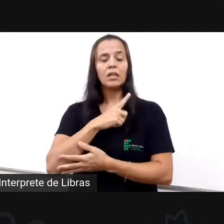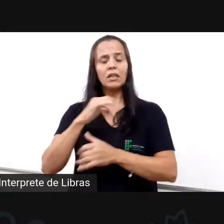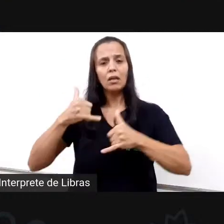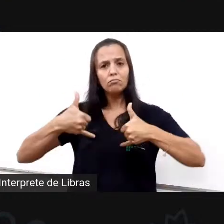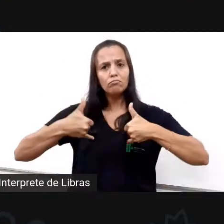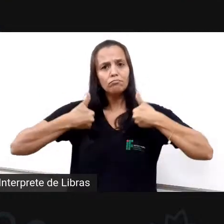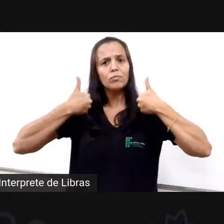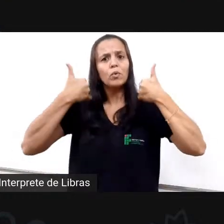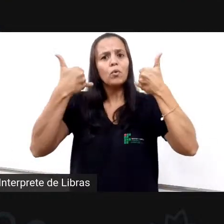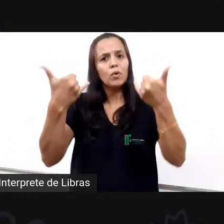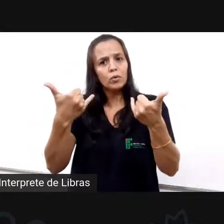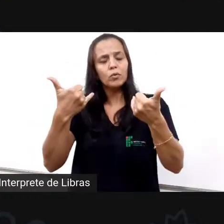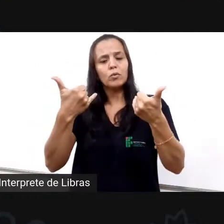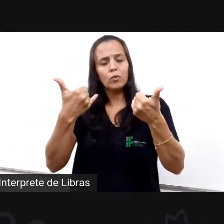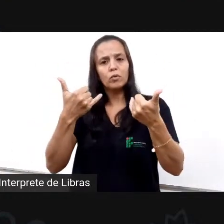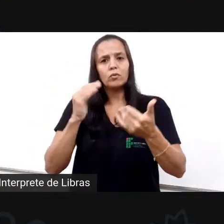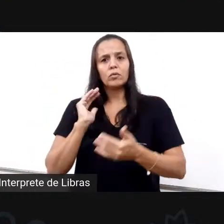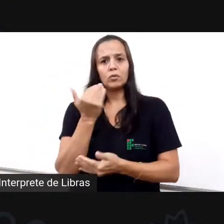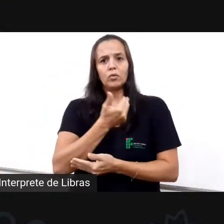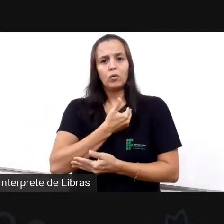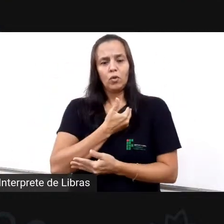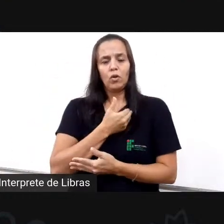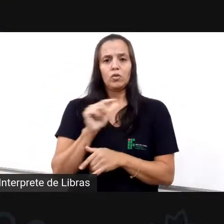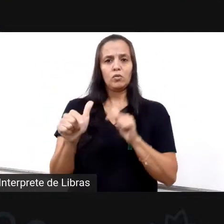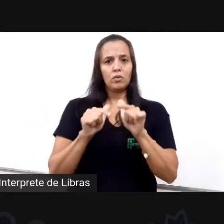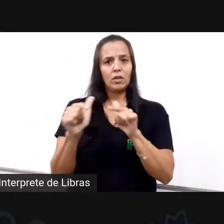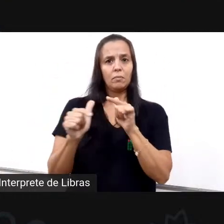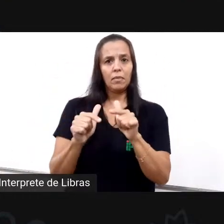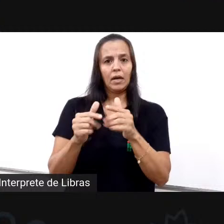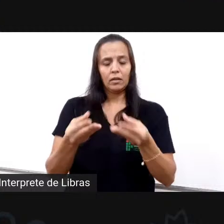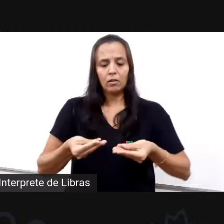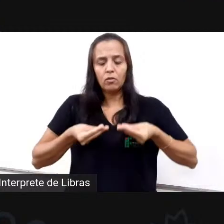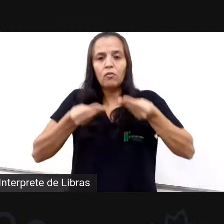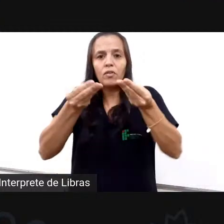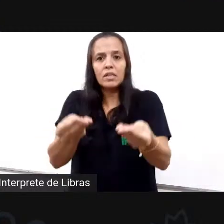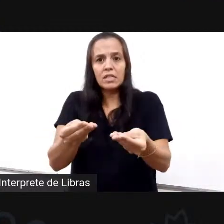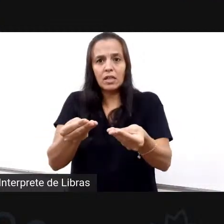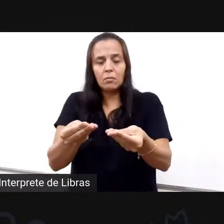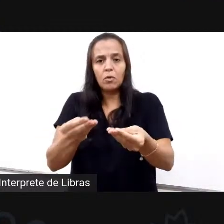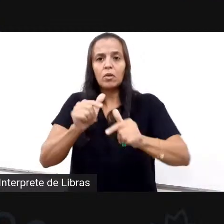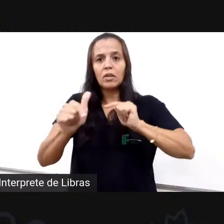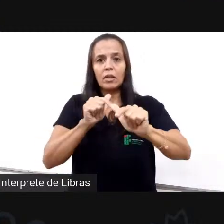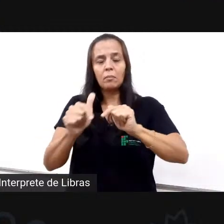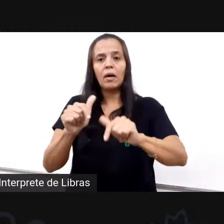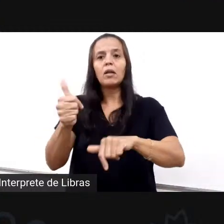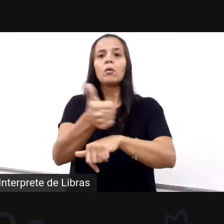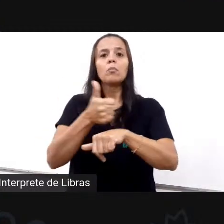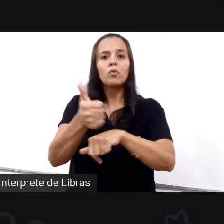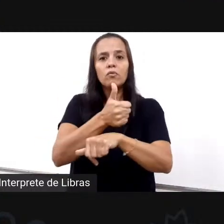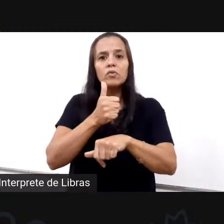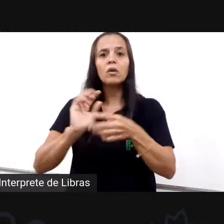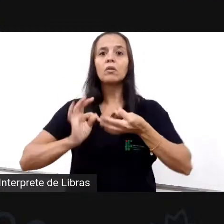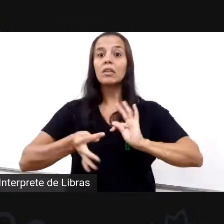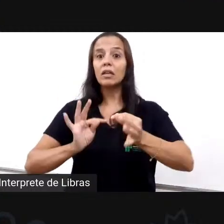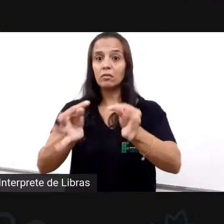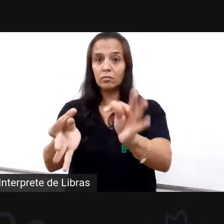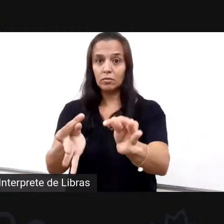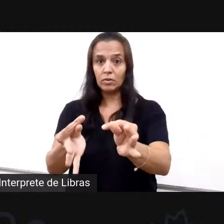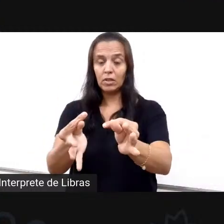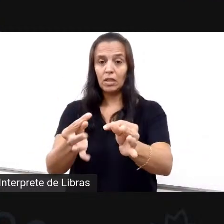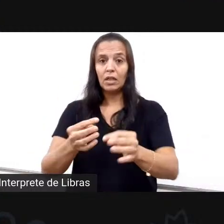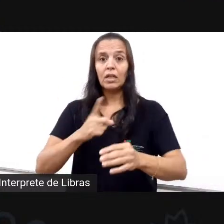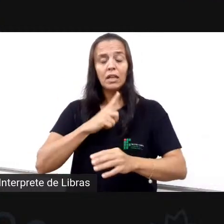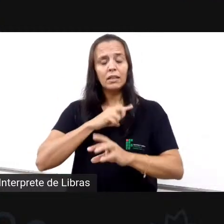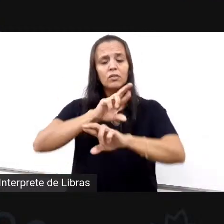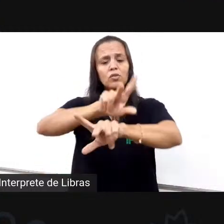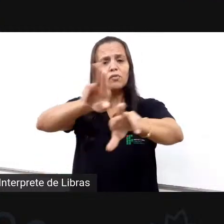nossa trajetória, sendo referência na oferta da educação profissional e tecnológica, nos diferentes níveis